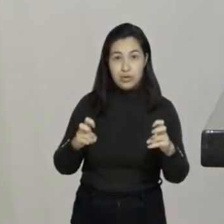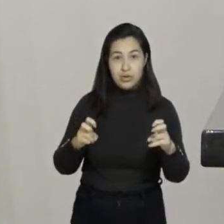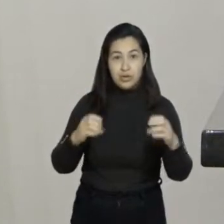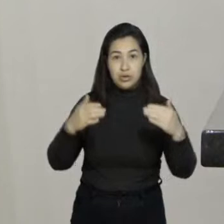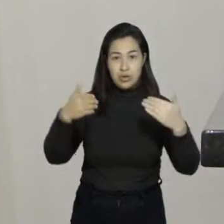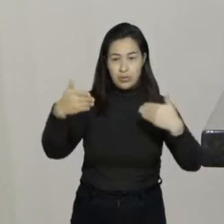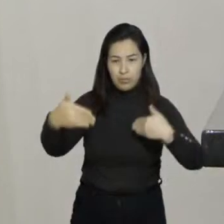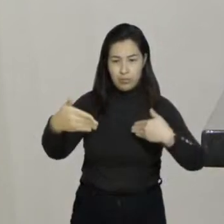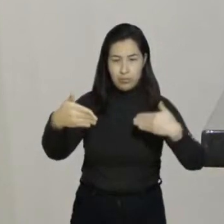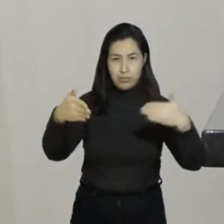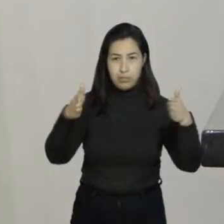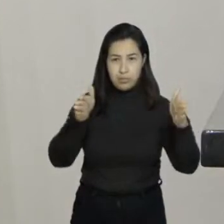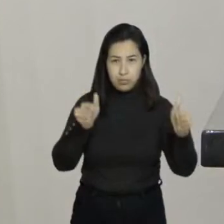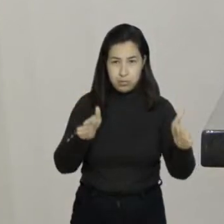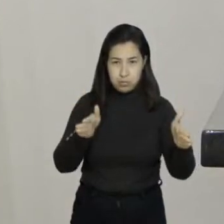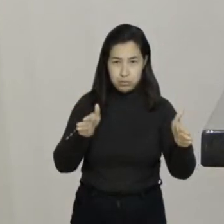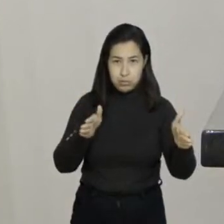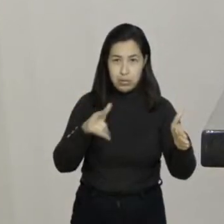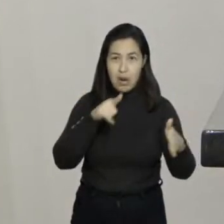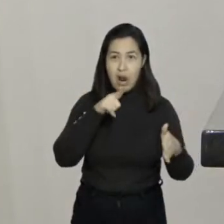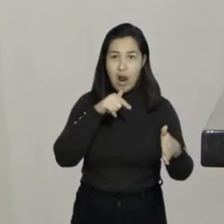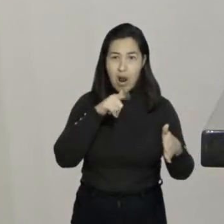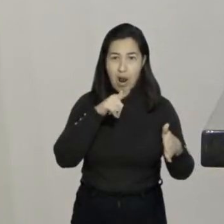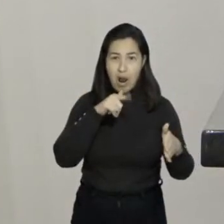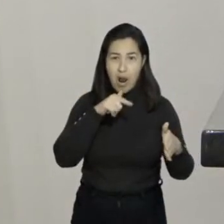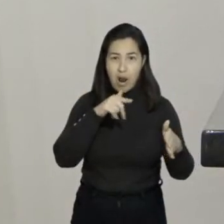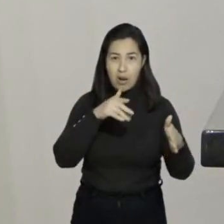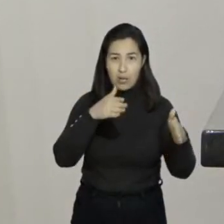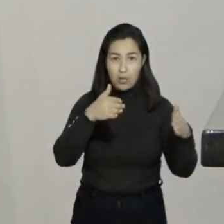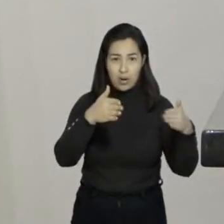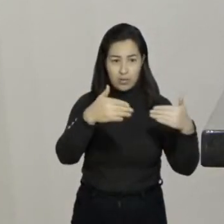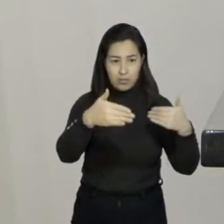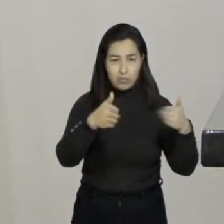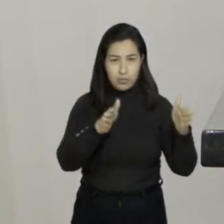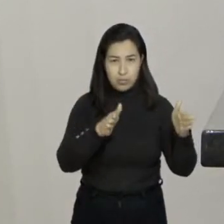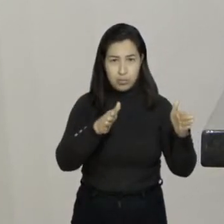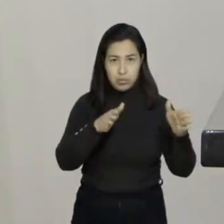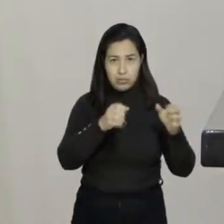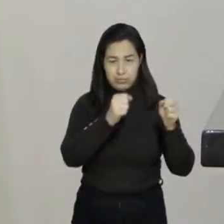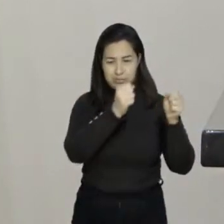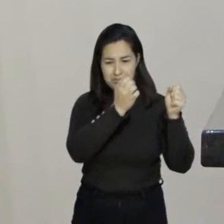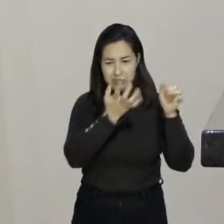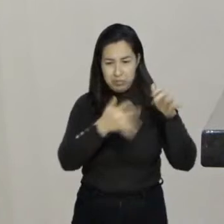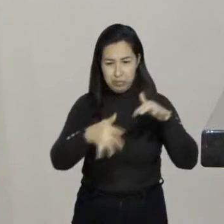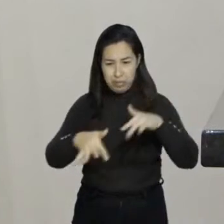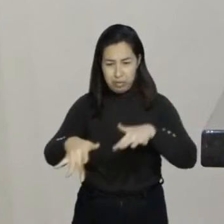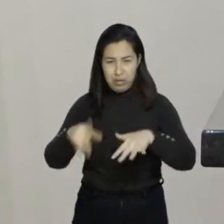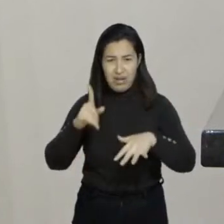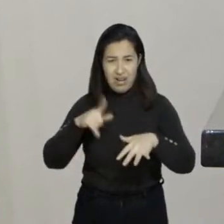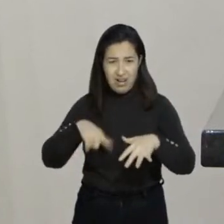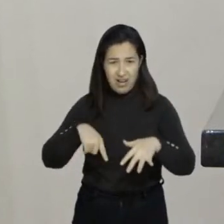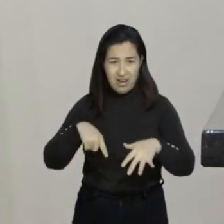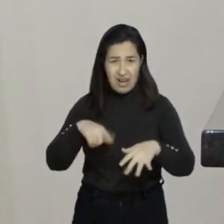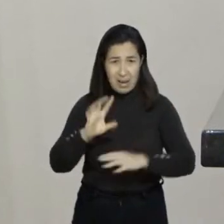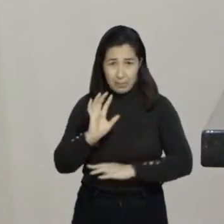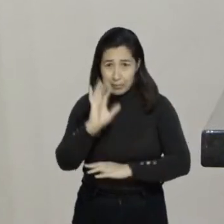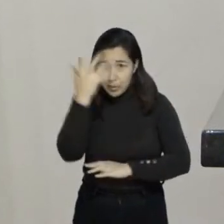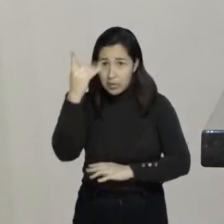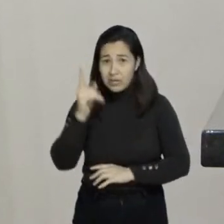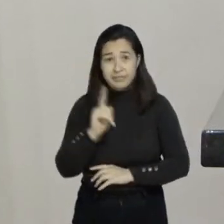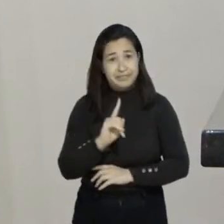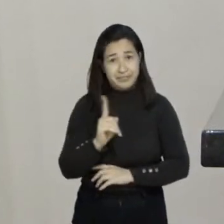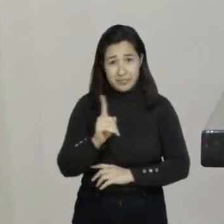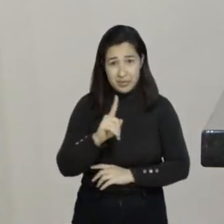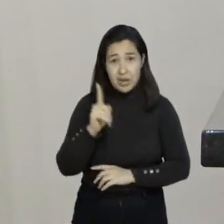com a com a não é um acidente né como já falaram né é realmente algo que precisa ser